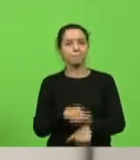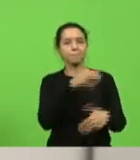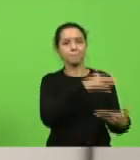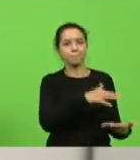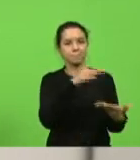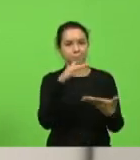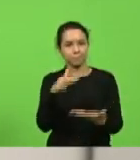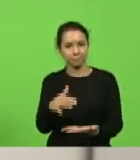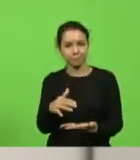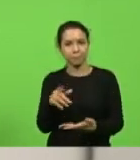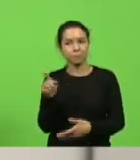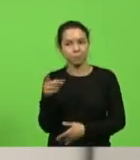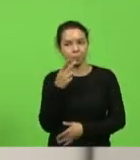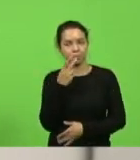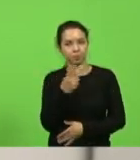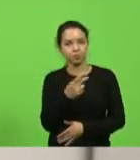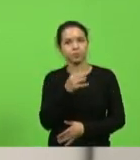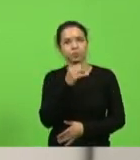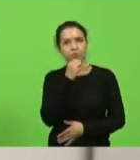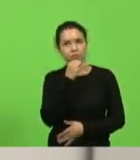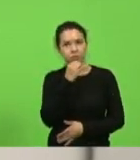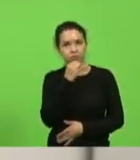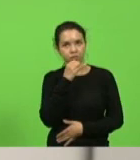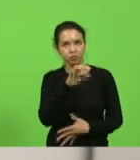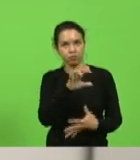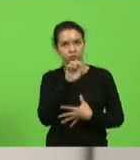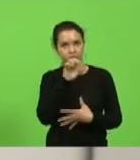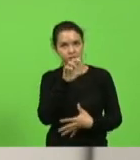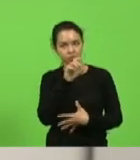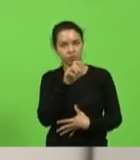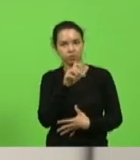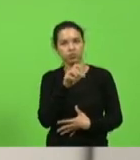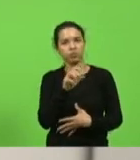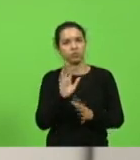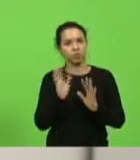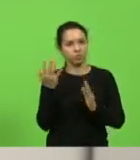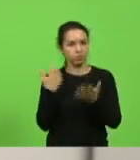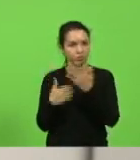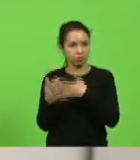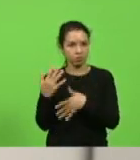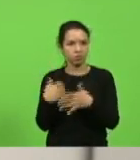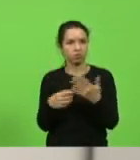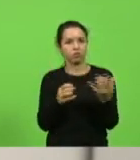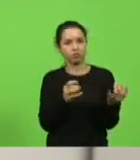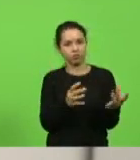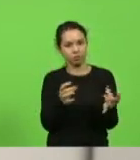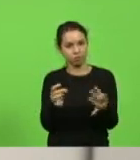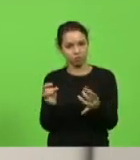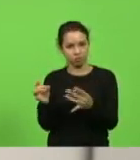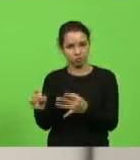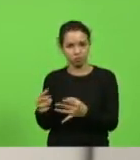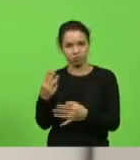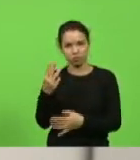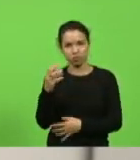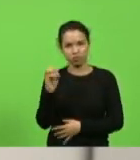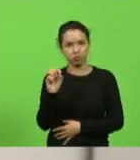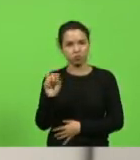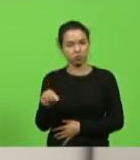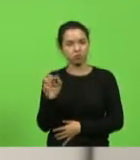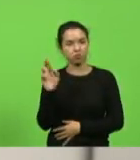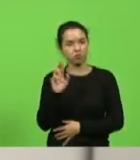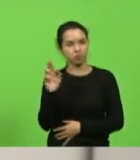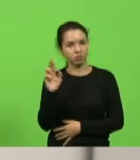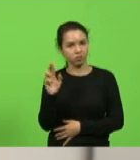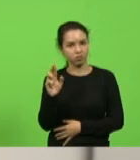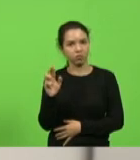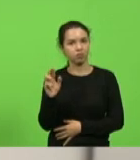dar o exemplo dos respiradores. Até pouco tempo se comercializava um respirador por R$ 30.000. E as últimas ofertas que